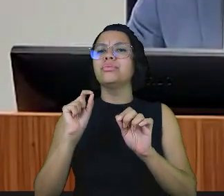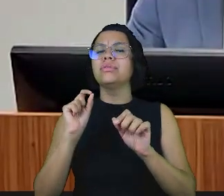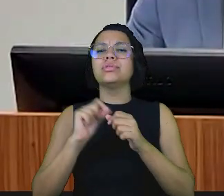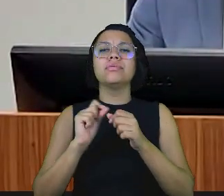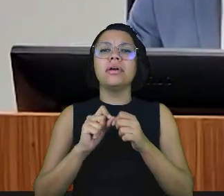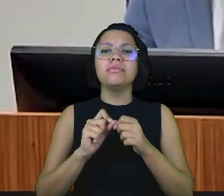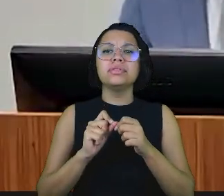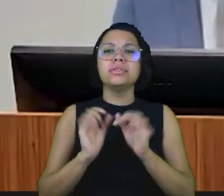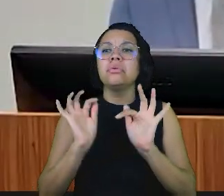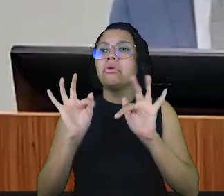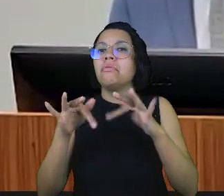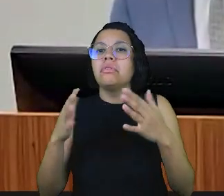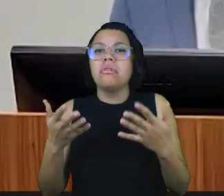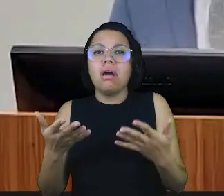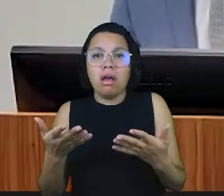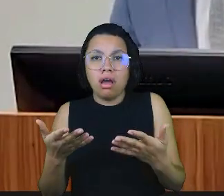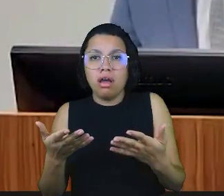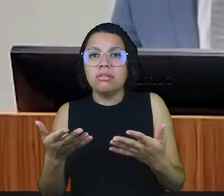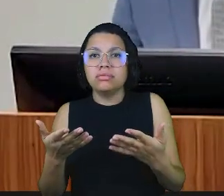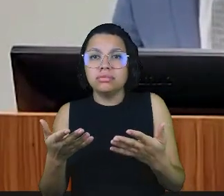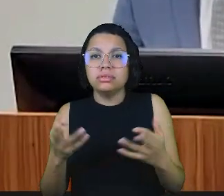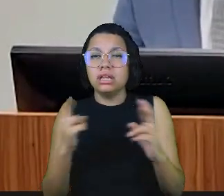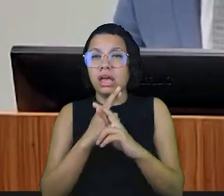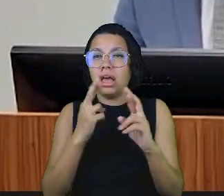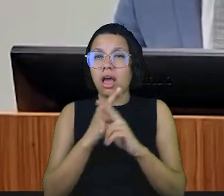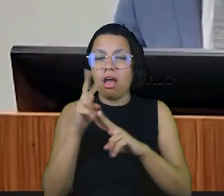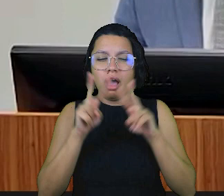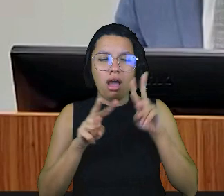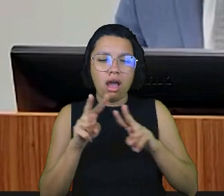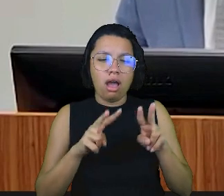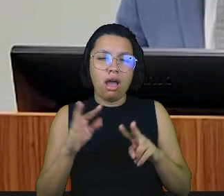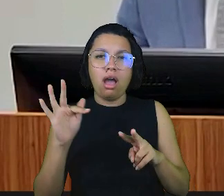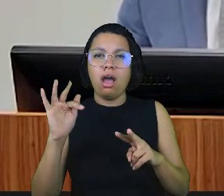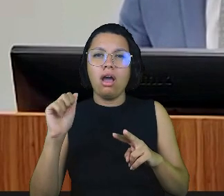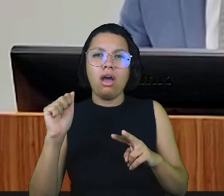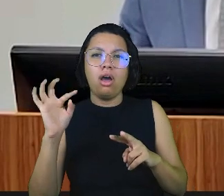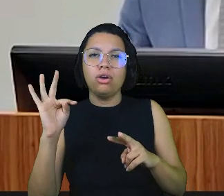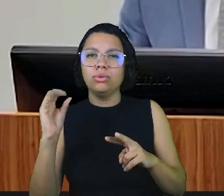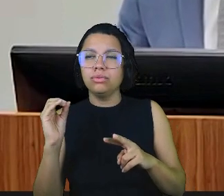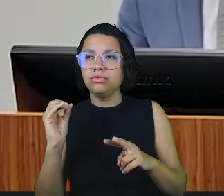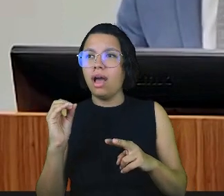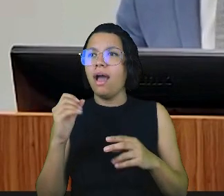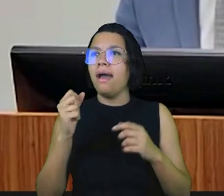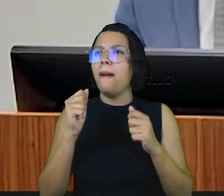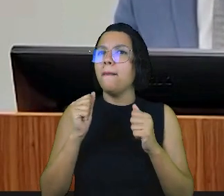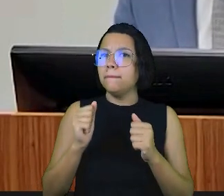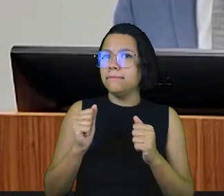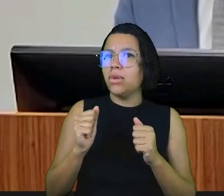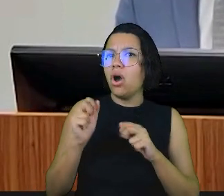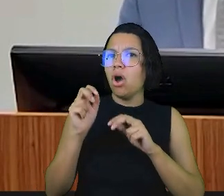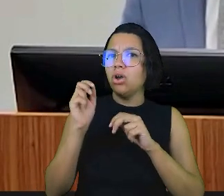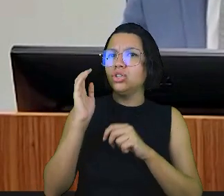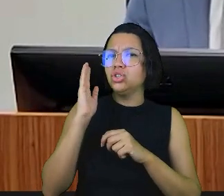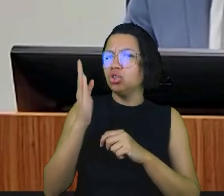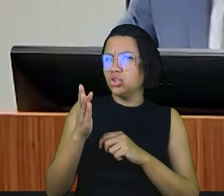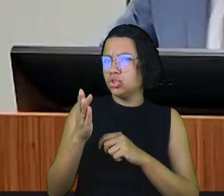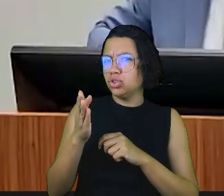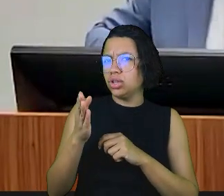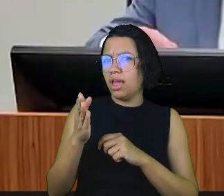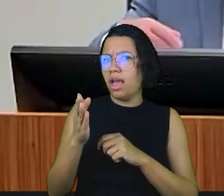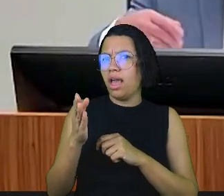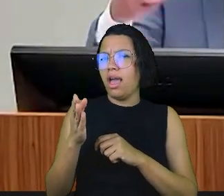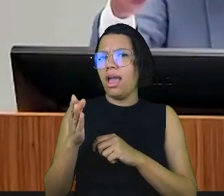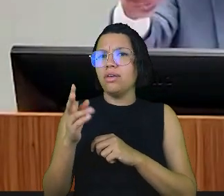análise dos fatos, se vai autorizar o redirecionamento direto, dando essa interpretação mais forte ao